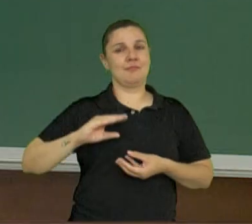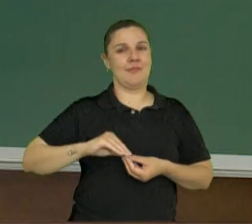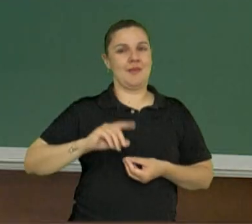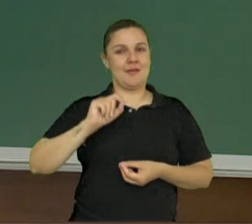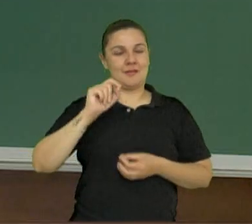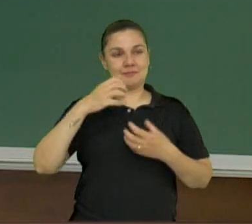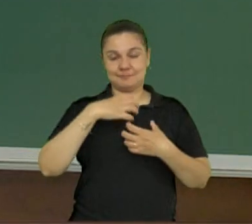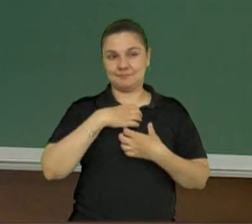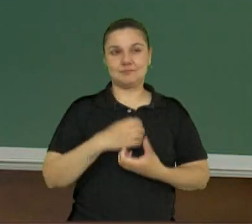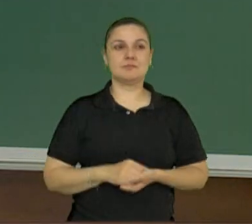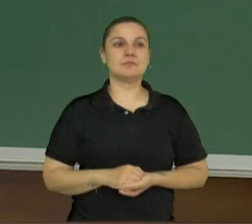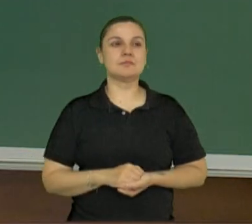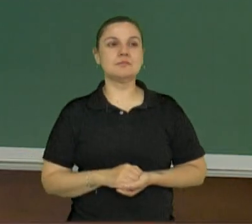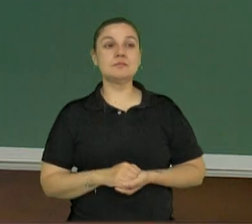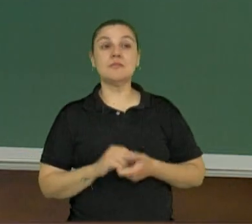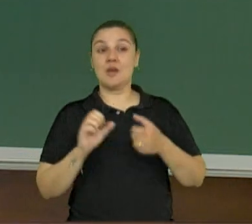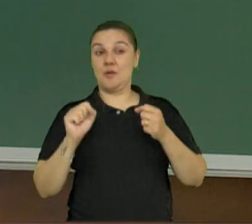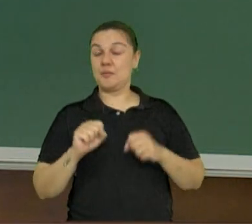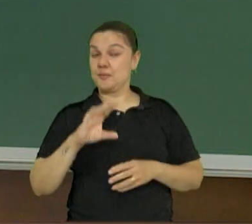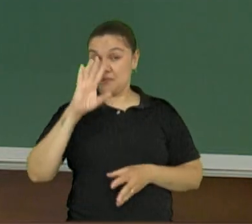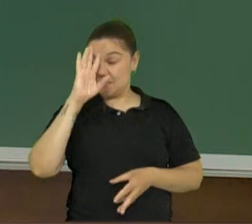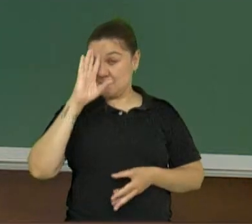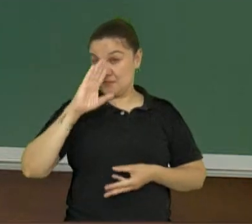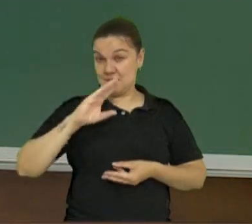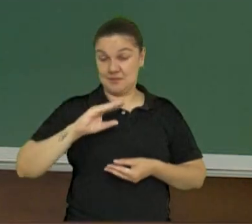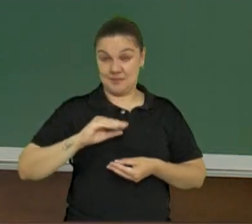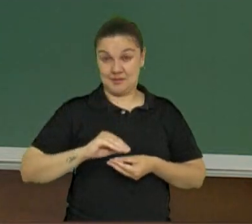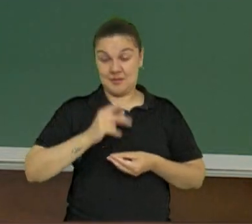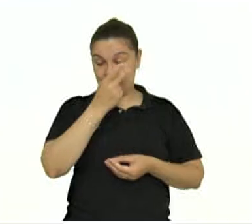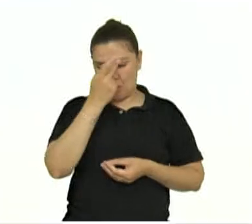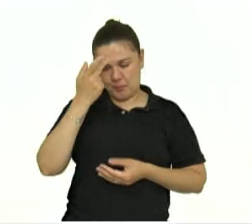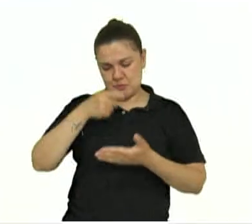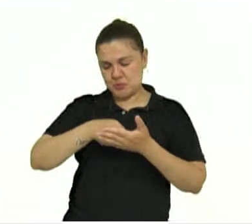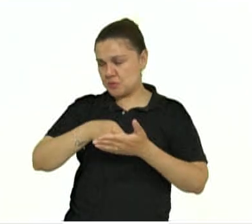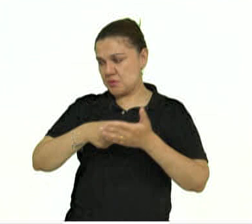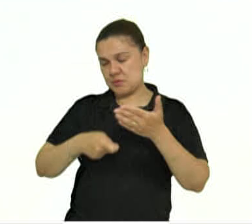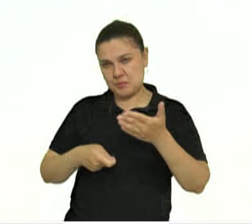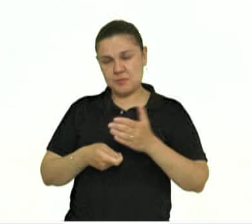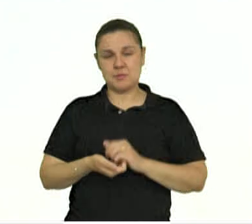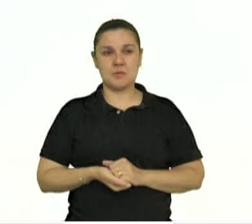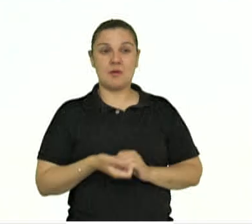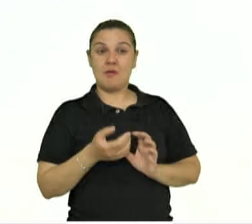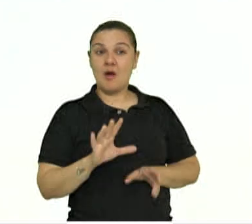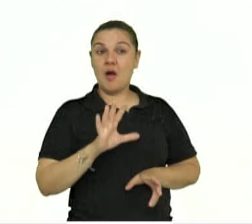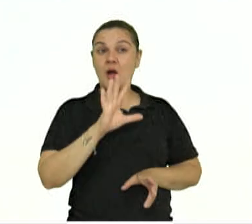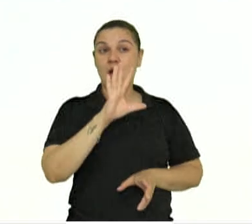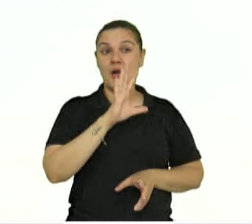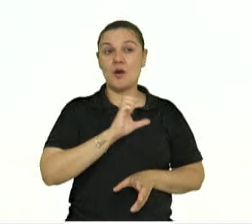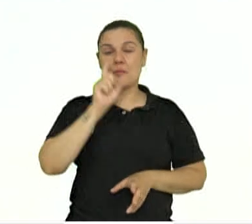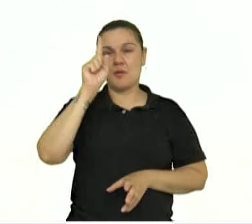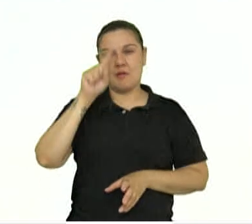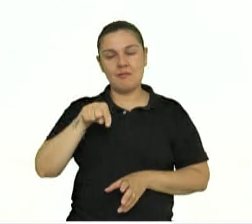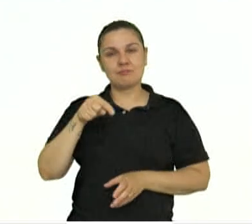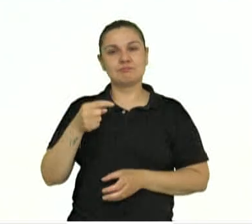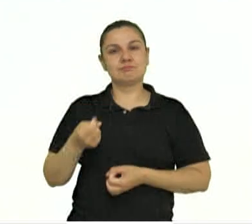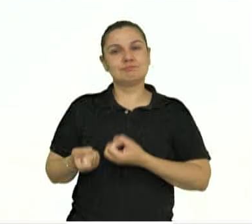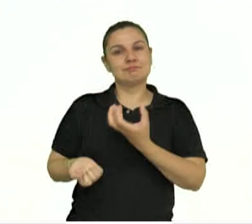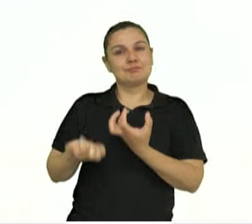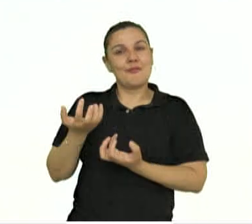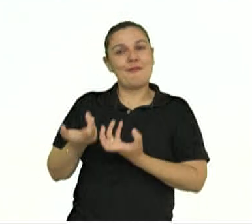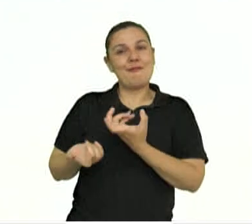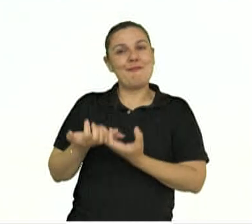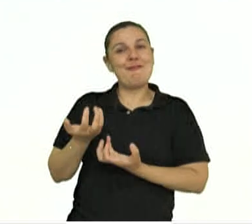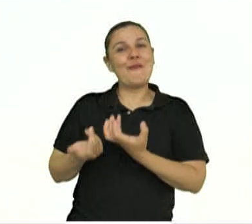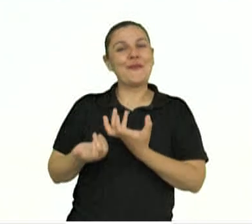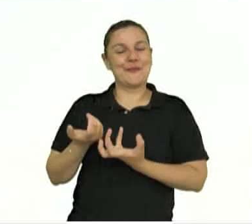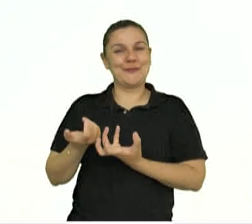compreender isso? Olha só, o que nós vamos pensar? Podemos compreender que para o eu lírico, o amor é uma chama. Por isso que nós temos